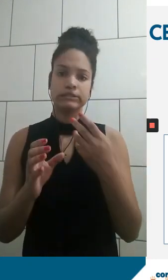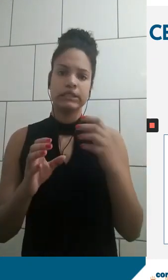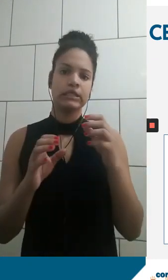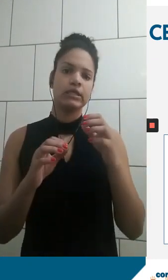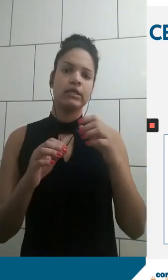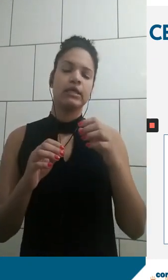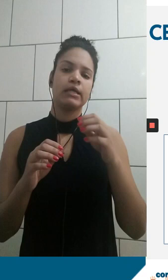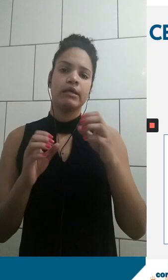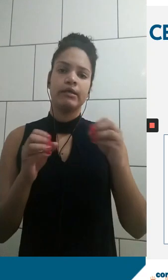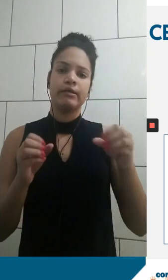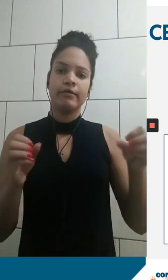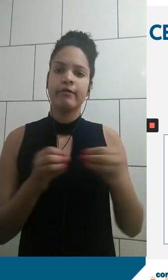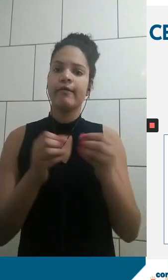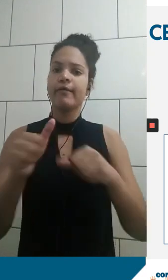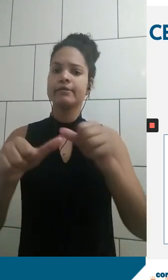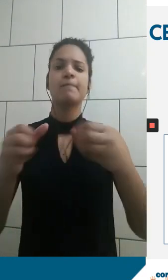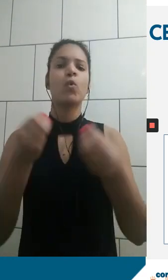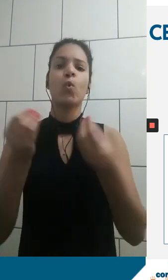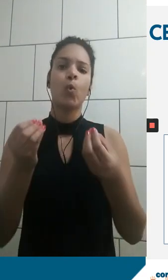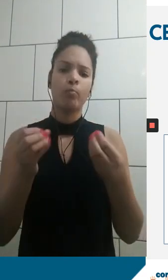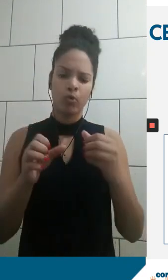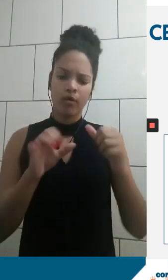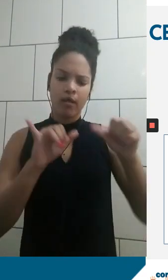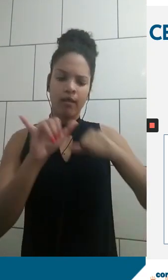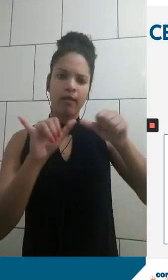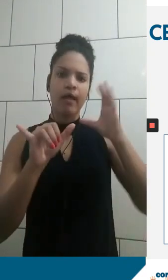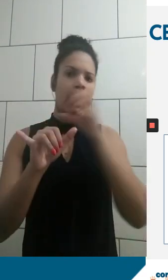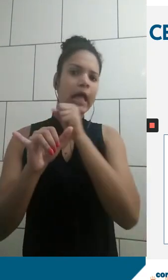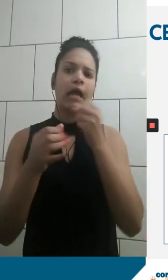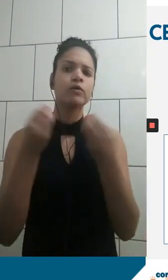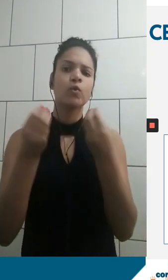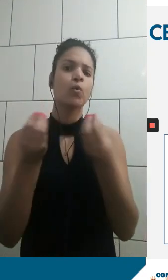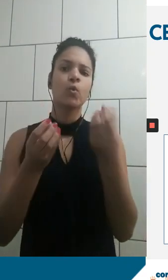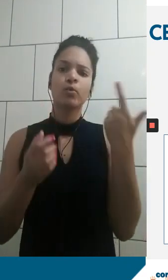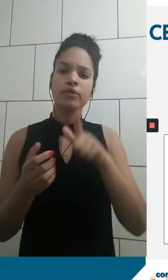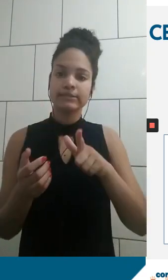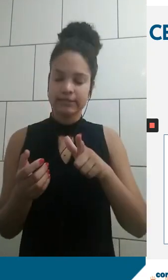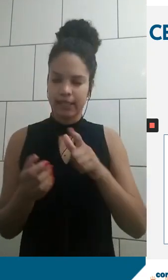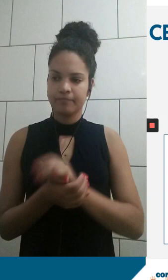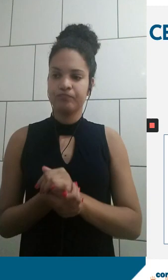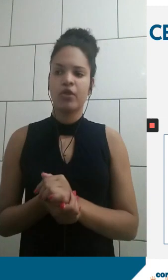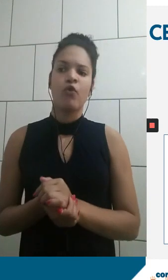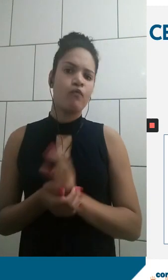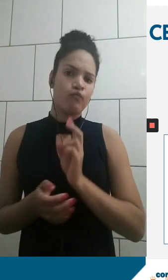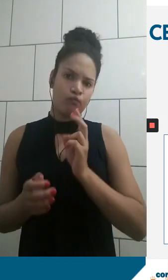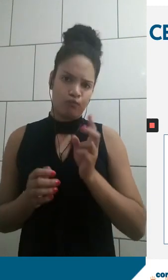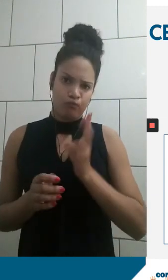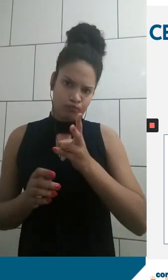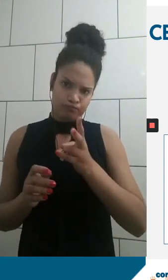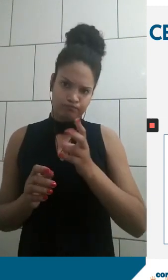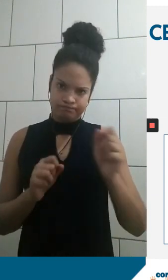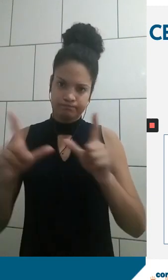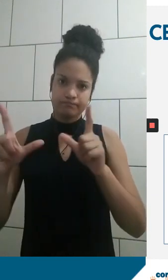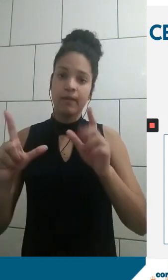químicas. Então, vamos deixar aqui mais um pouquinho para vocês olharem essa figura com calma. Aqui está a referência de onde foi